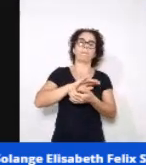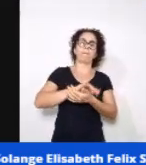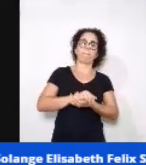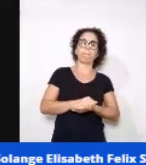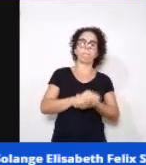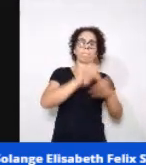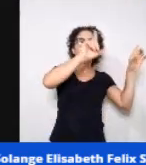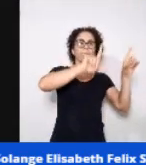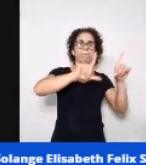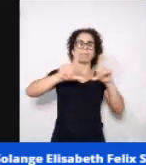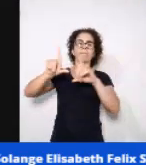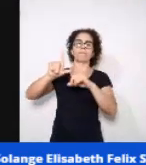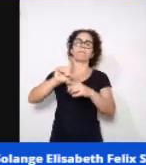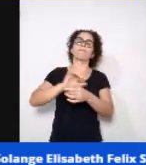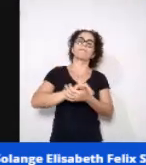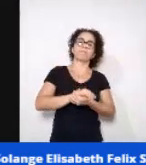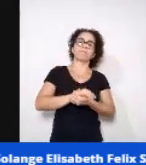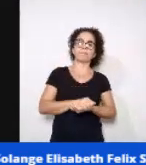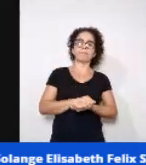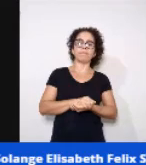favor.